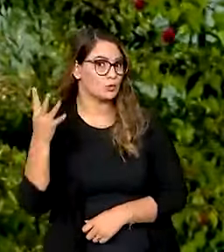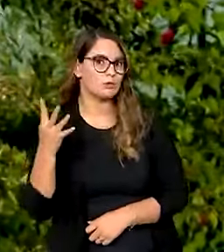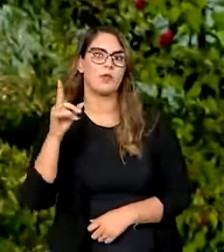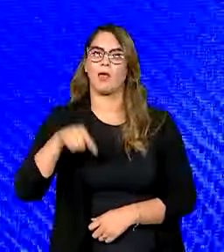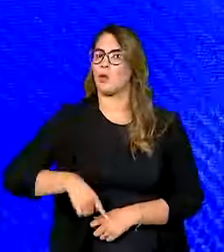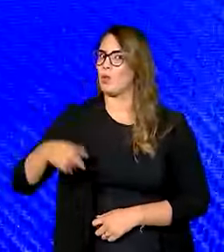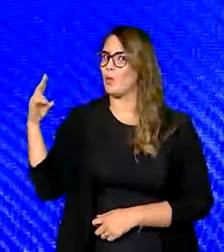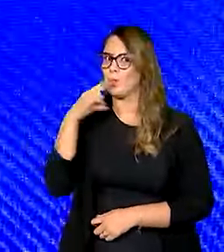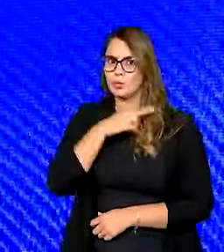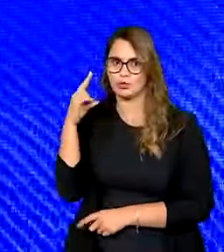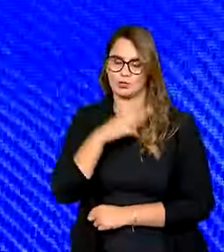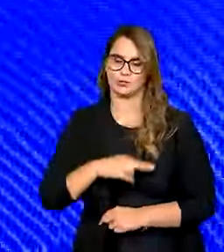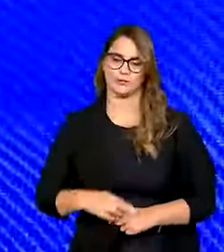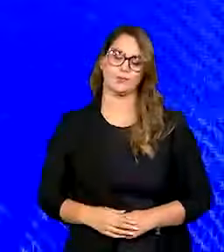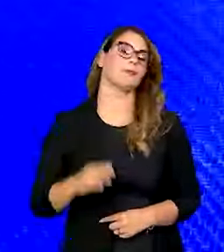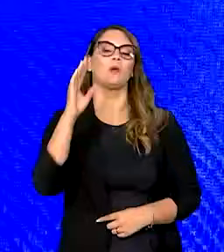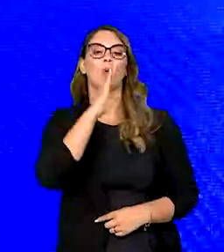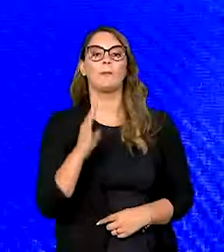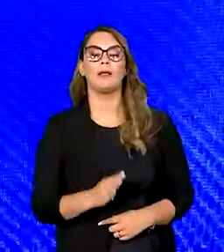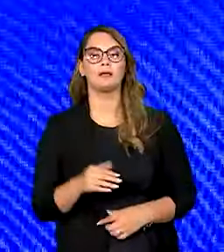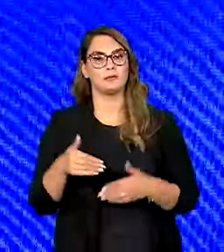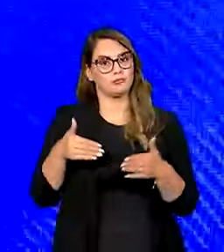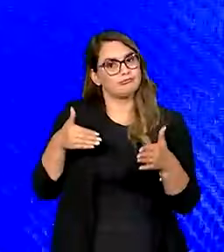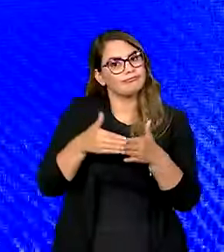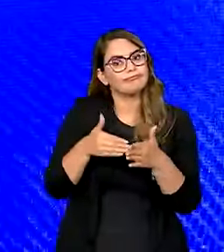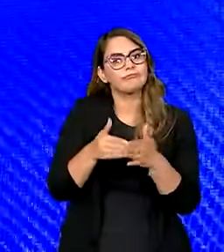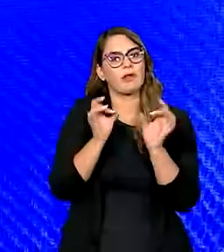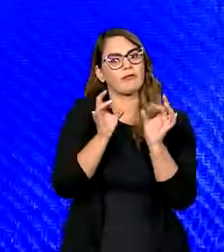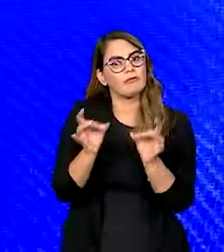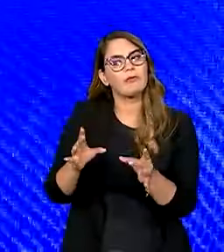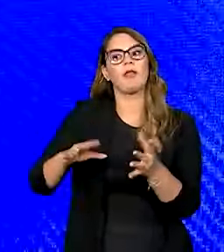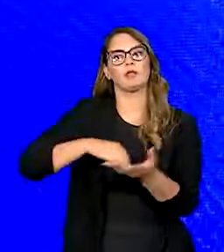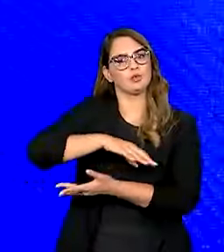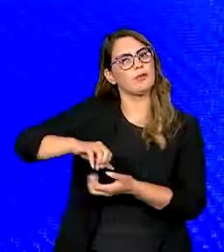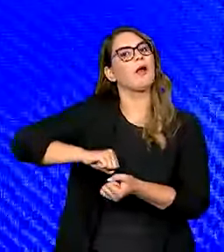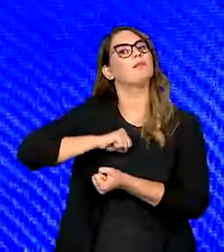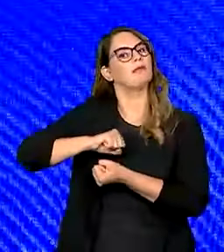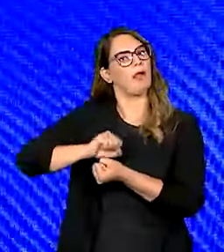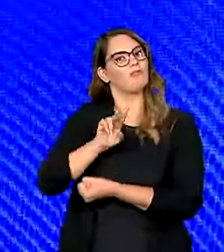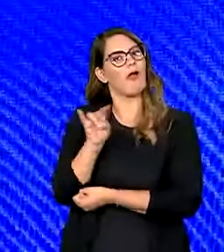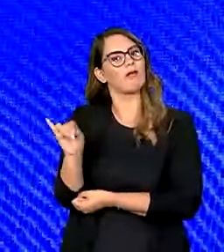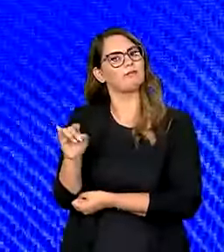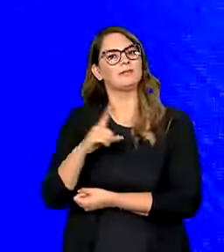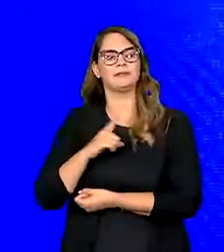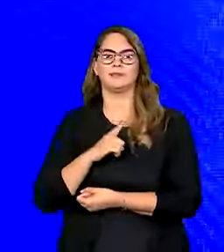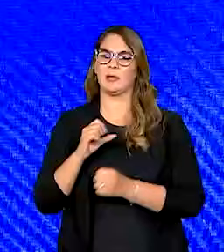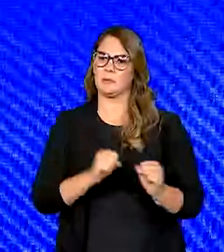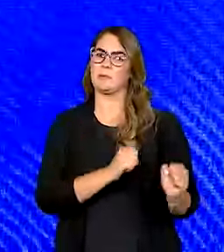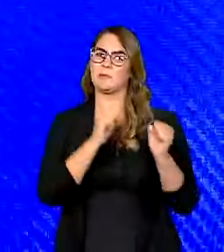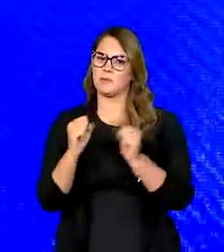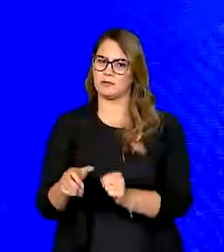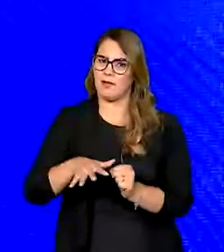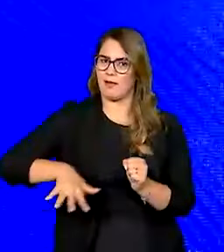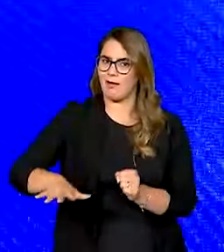são urgentes. O Brasil vai ser em breve um exportador de sustentabilidade. Temos imenso potencial nos